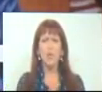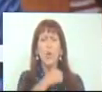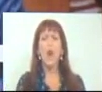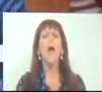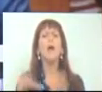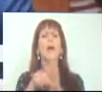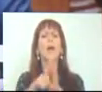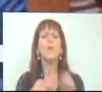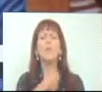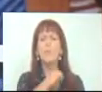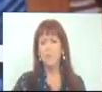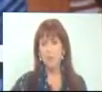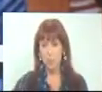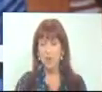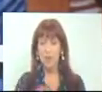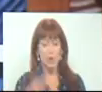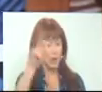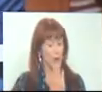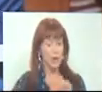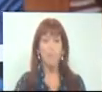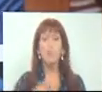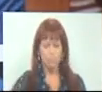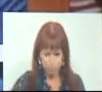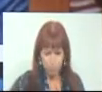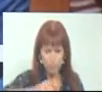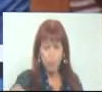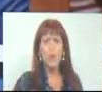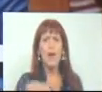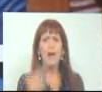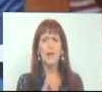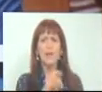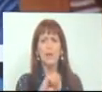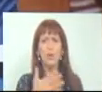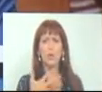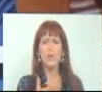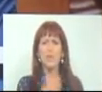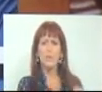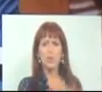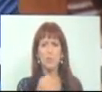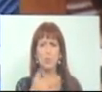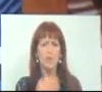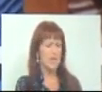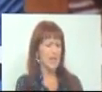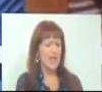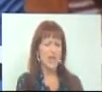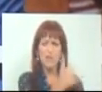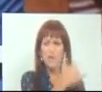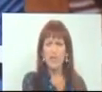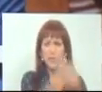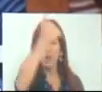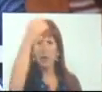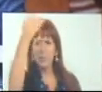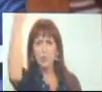autorização legislativa que permitirá que aquele regime seja prorrogado até 31 de dezembro de 2017 com taxas entre 25%